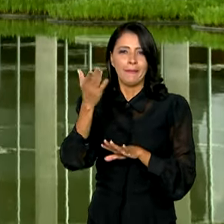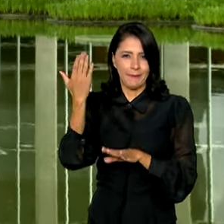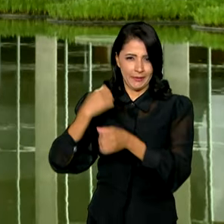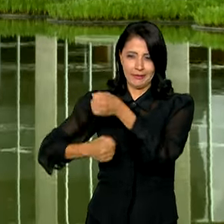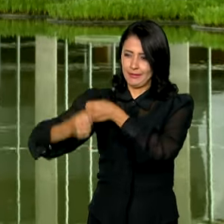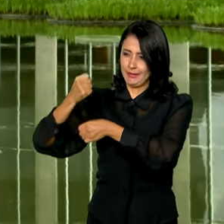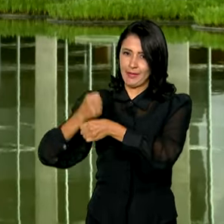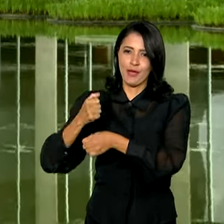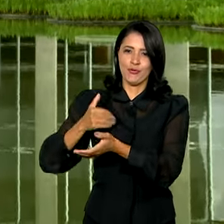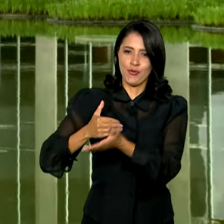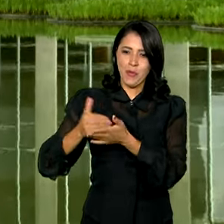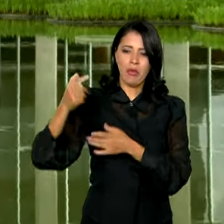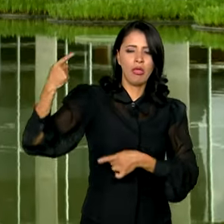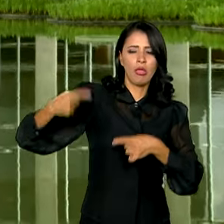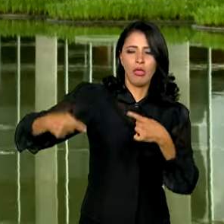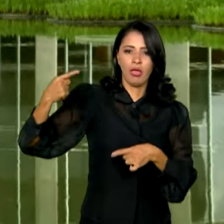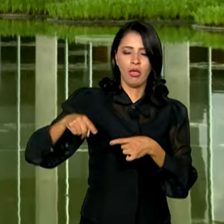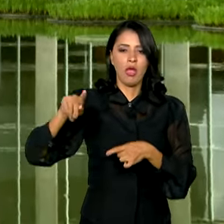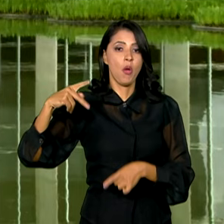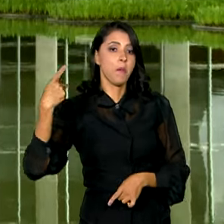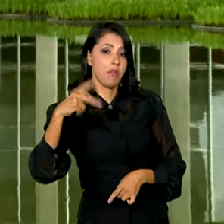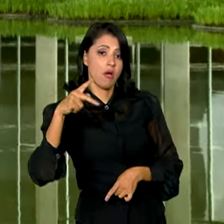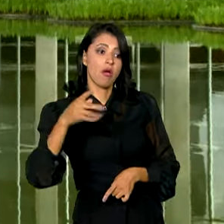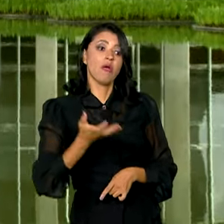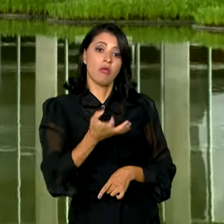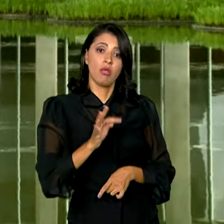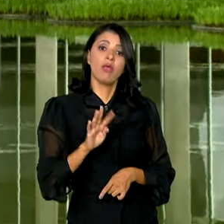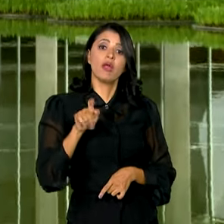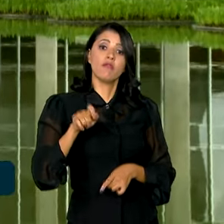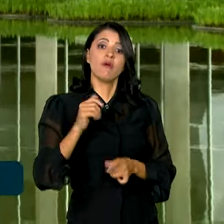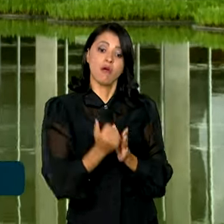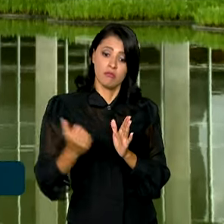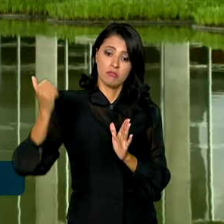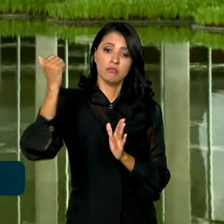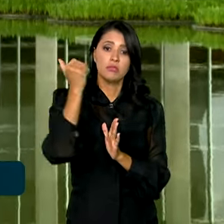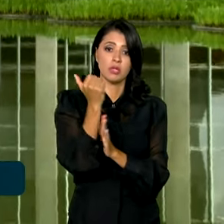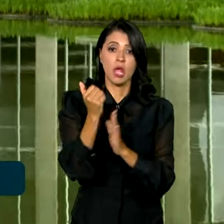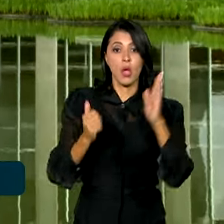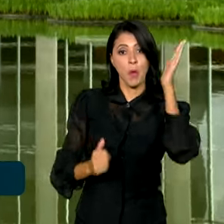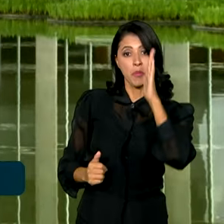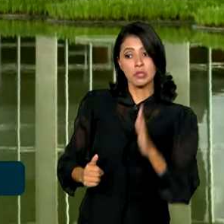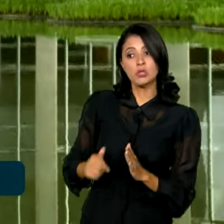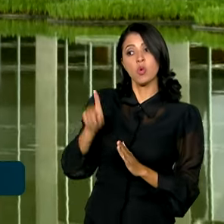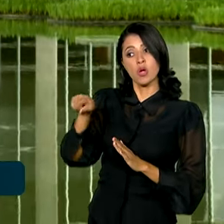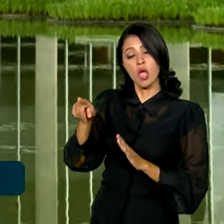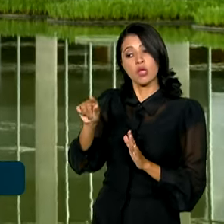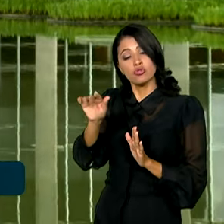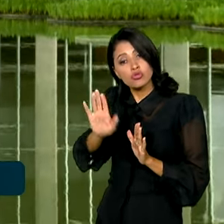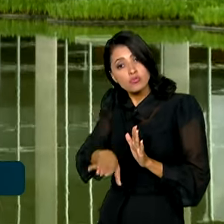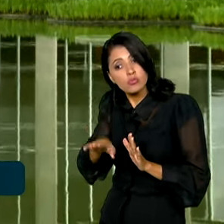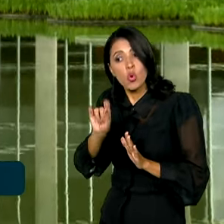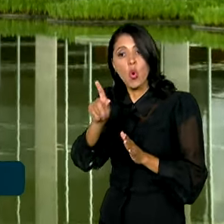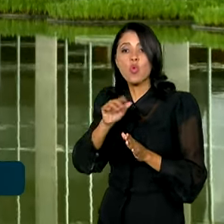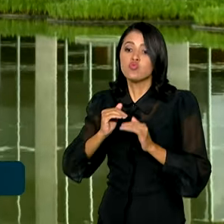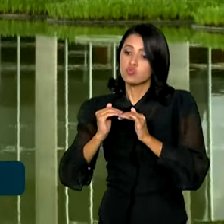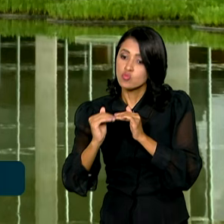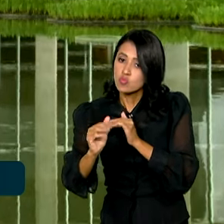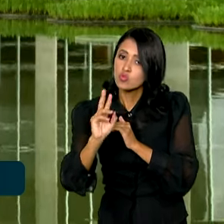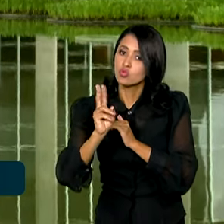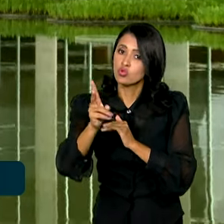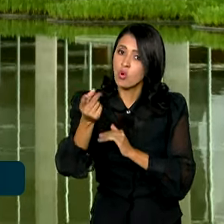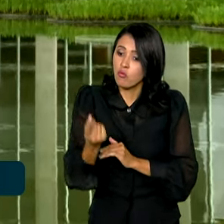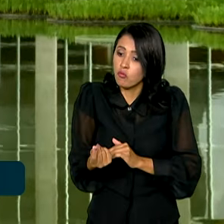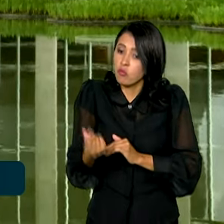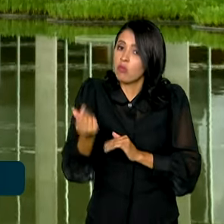passado. Enquanto o Paraguai defende o aumento da tarifa, o Brasil quer reduzir ou manter o preço pago pela energia.